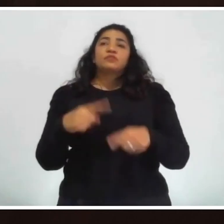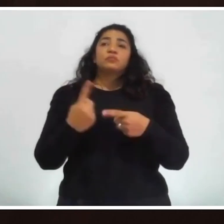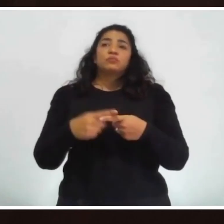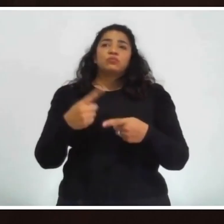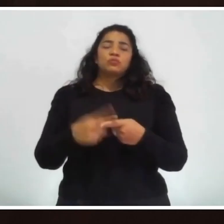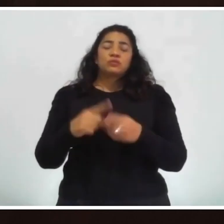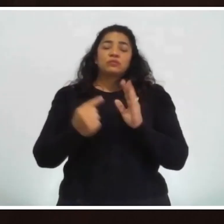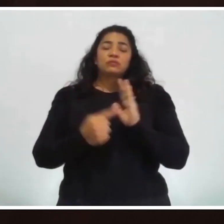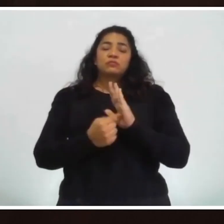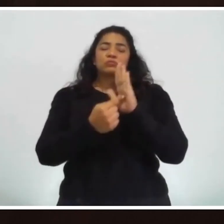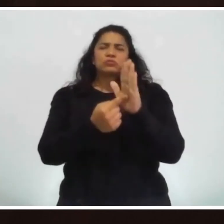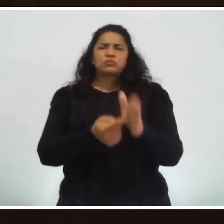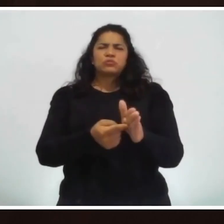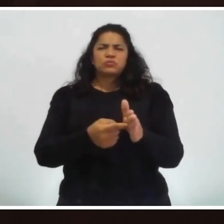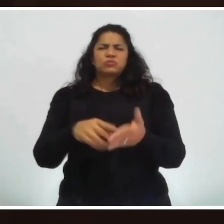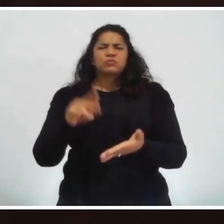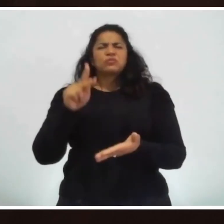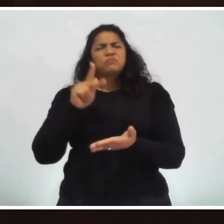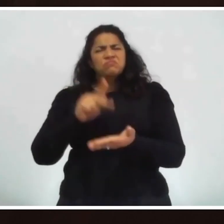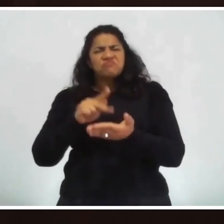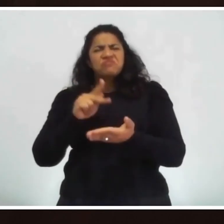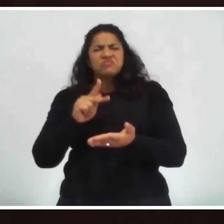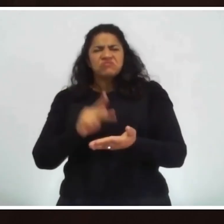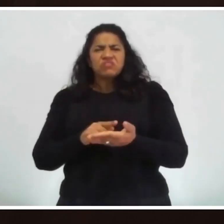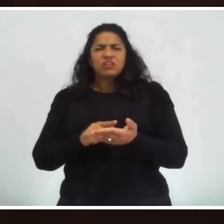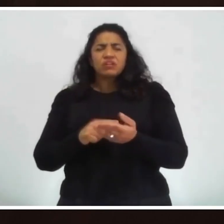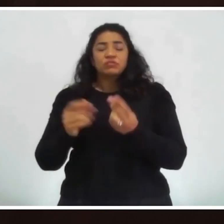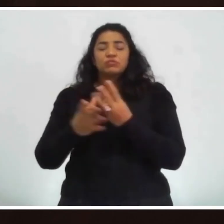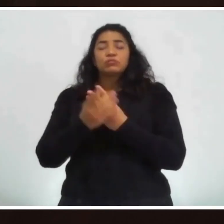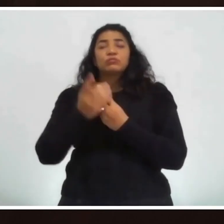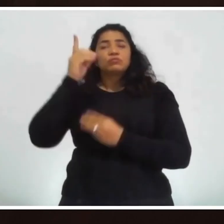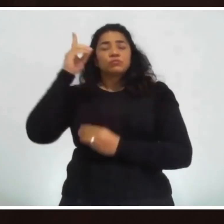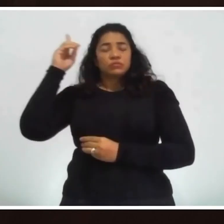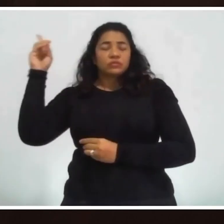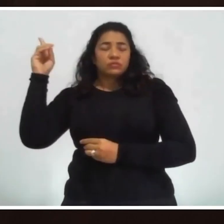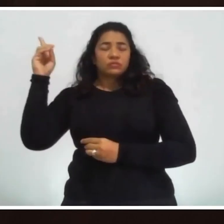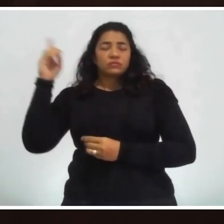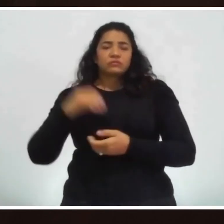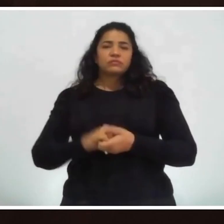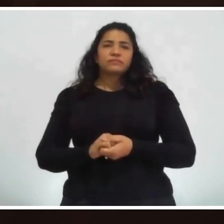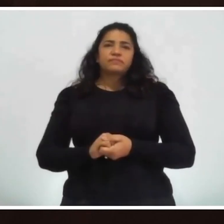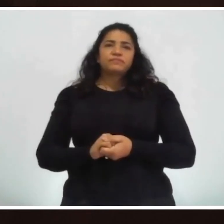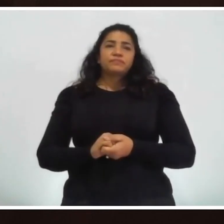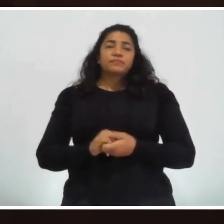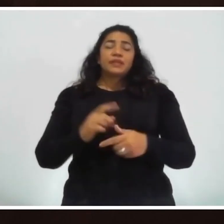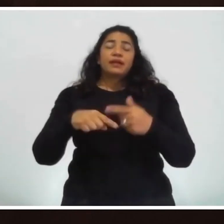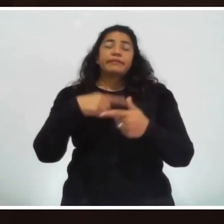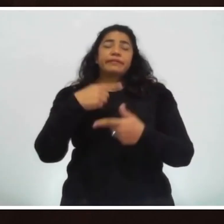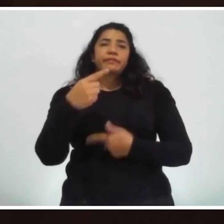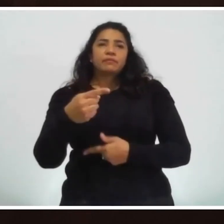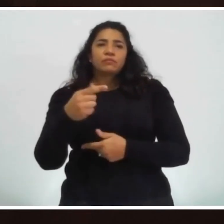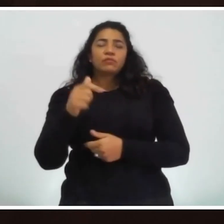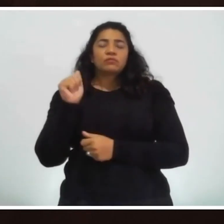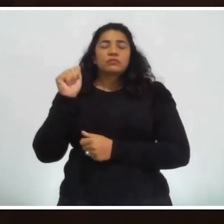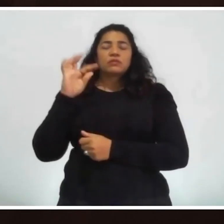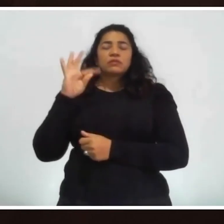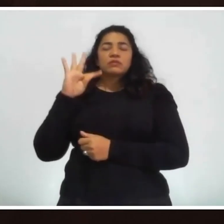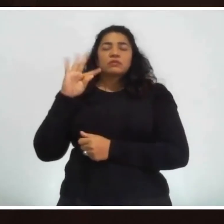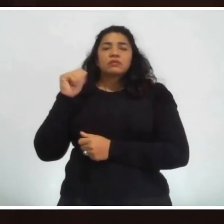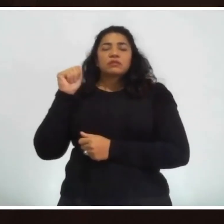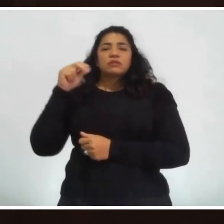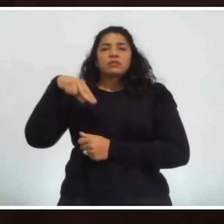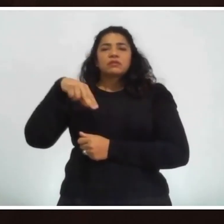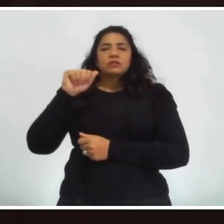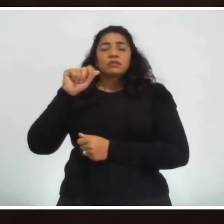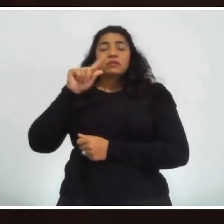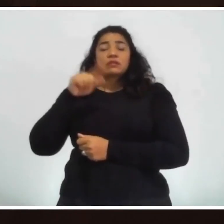golpe mortal nessa tentativa, e Atanásio foi grandemente usado para isso. Irmãos, tudo isso eu estou dizendo